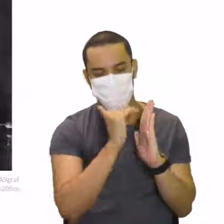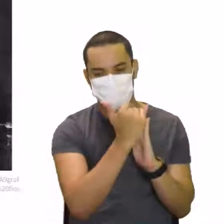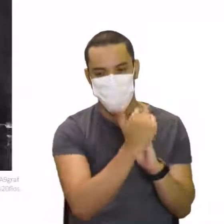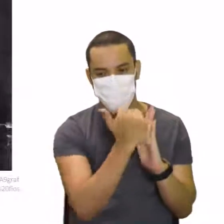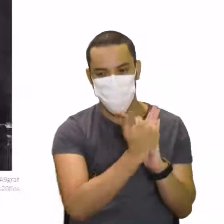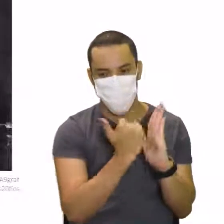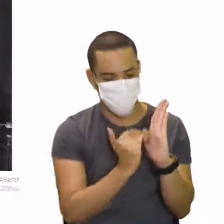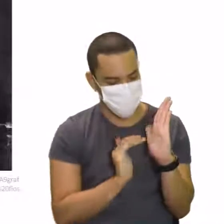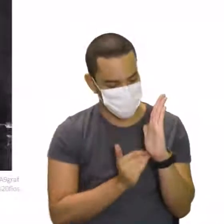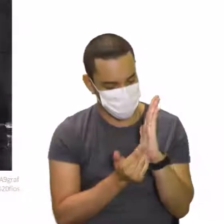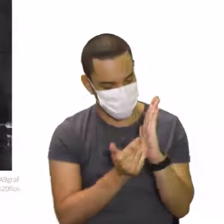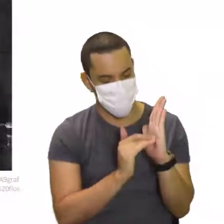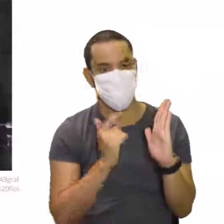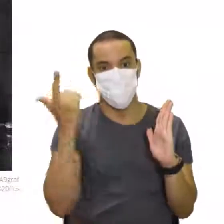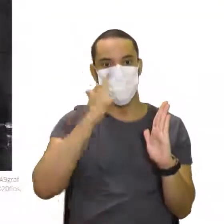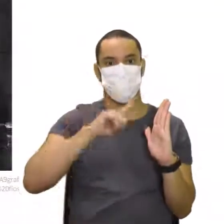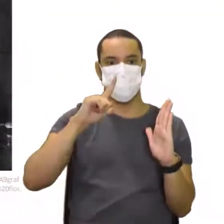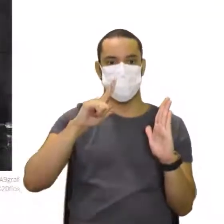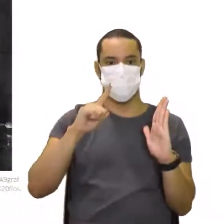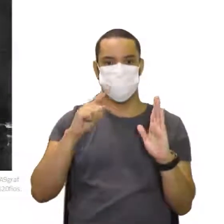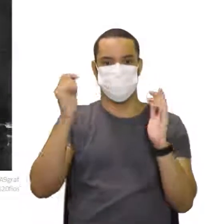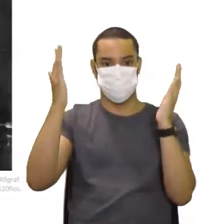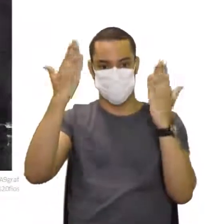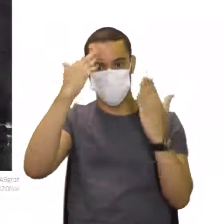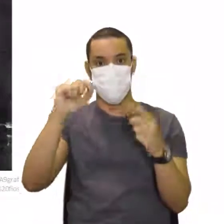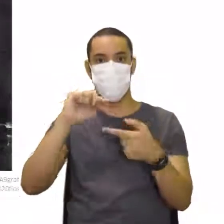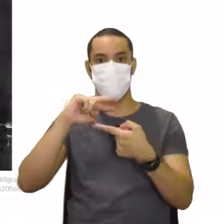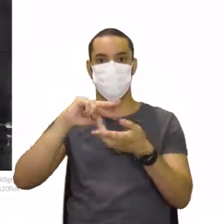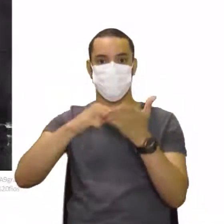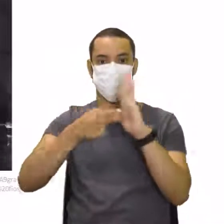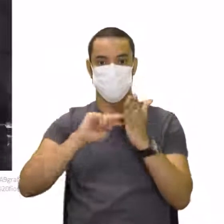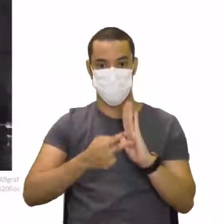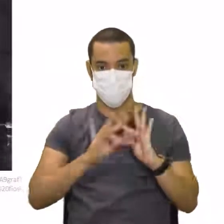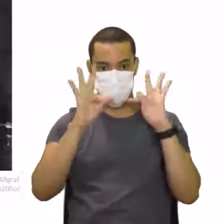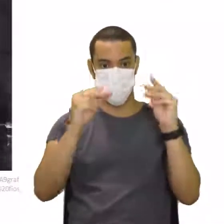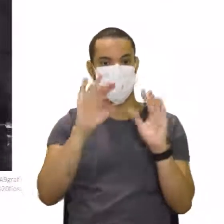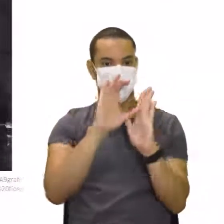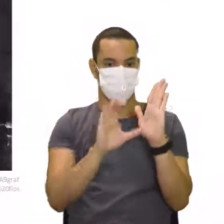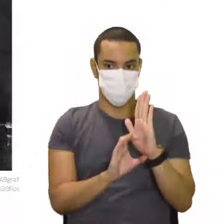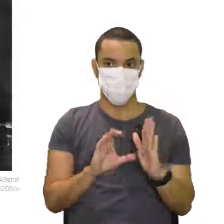jovem Morse, ao lado de sua invenção, o telégrafo lá em